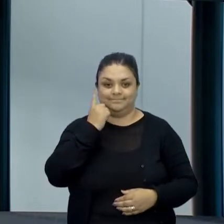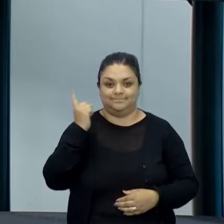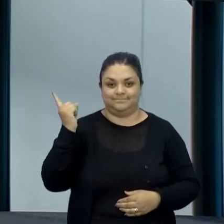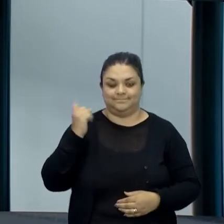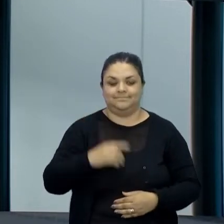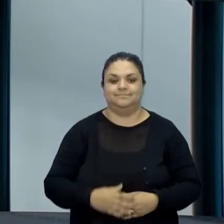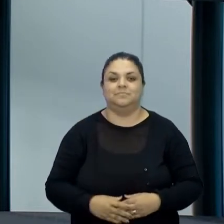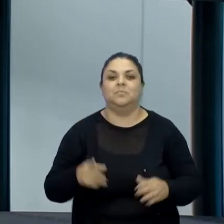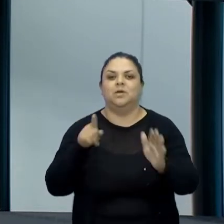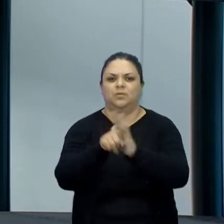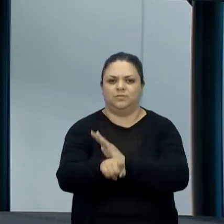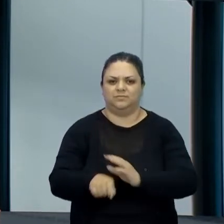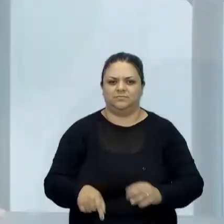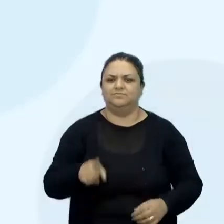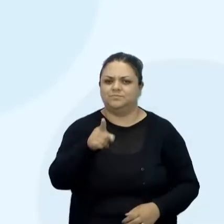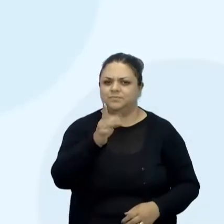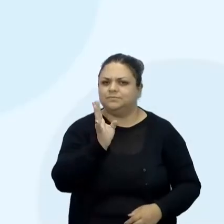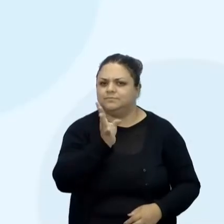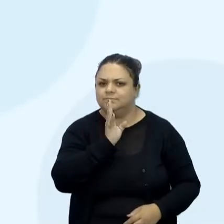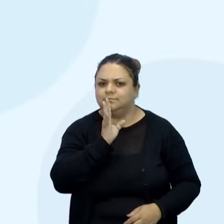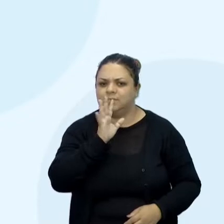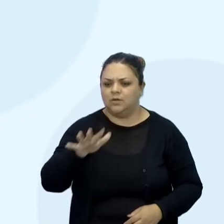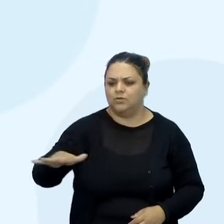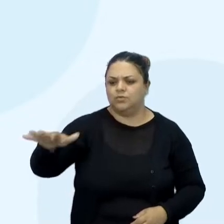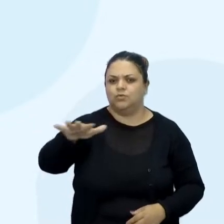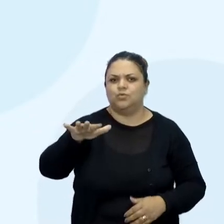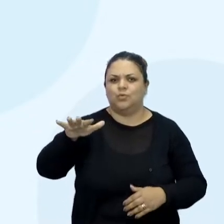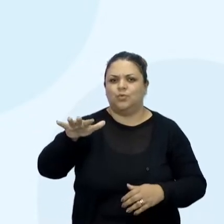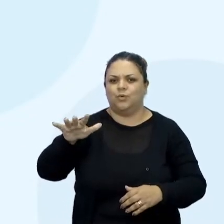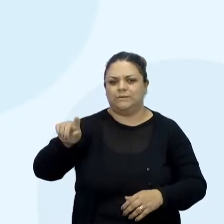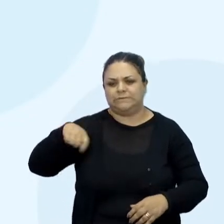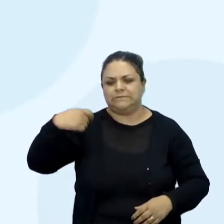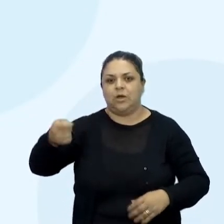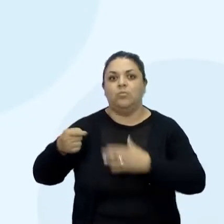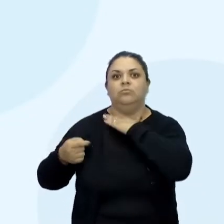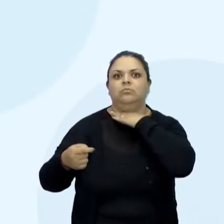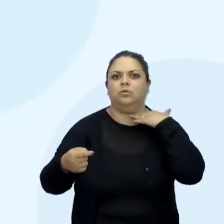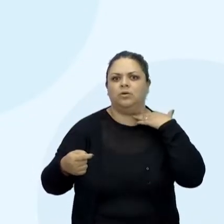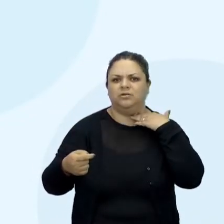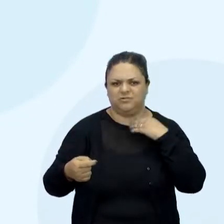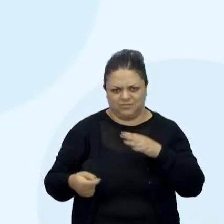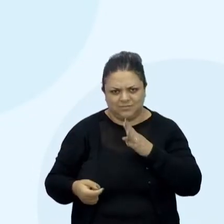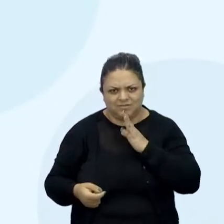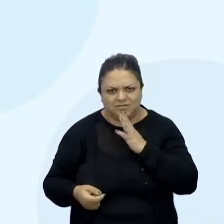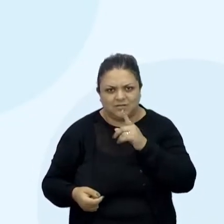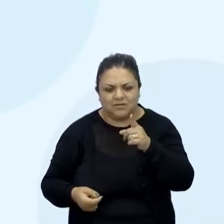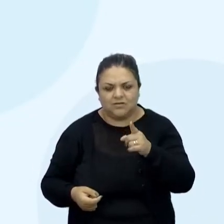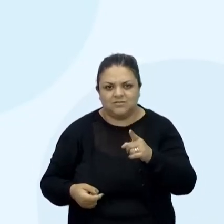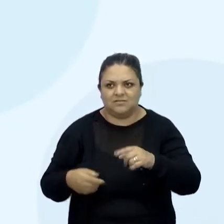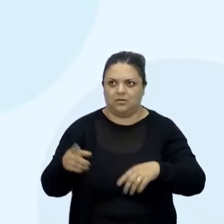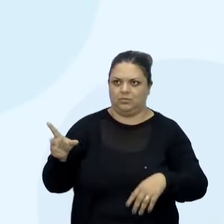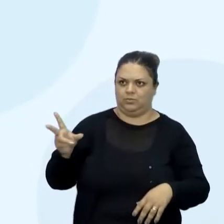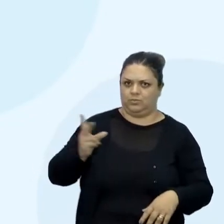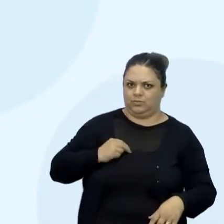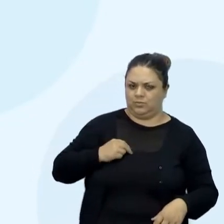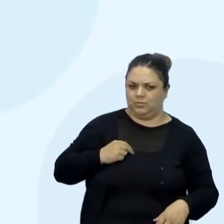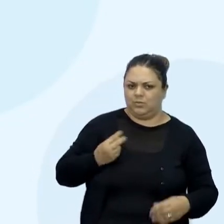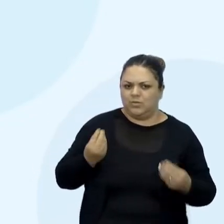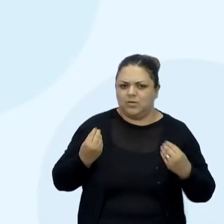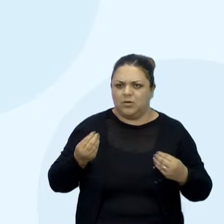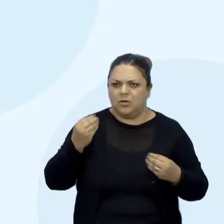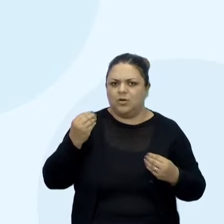para vocês é: você já ouviu falar na Zona da Morte? Aí você vai falar: nossa, Sumaia, Zona da